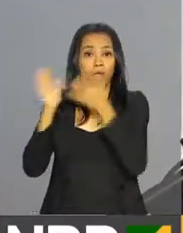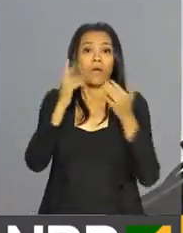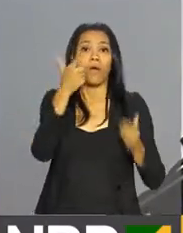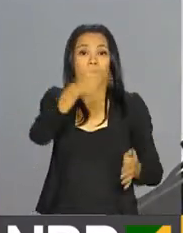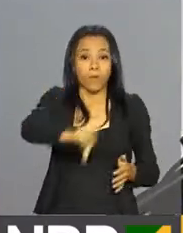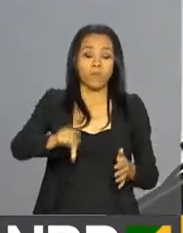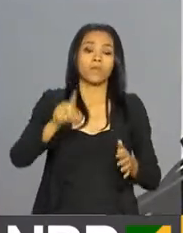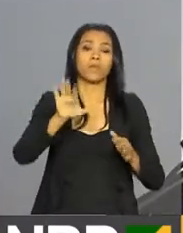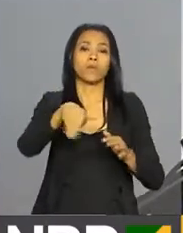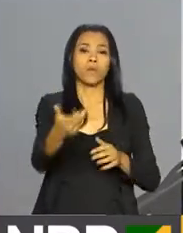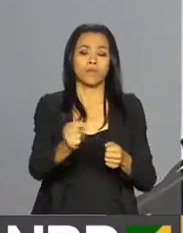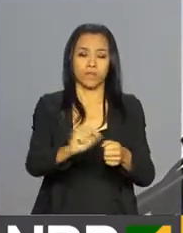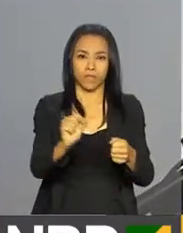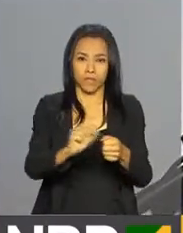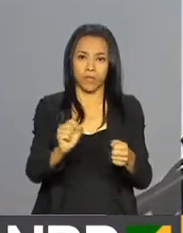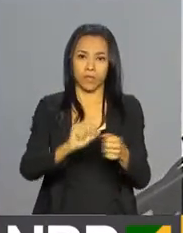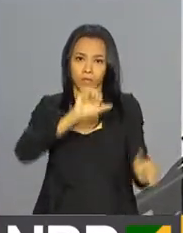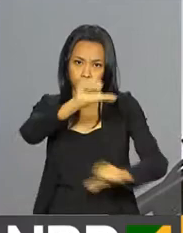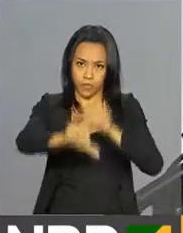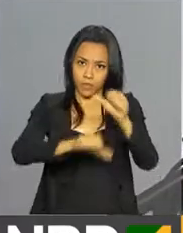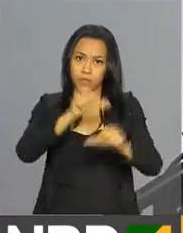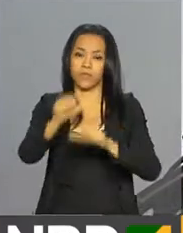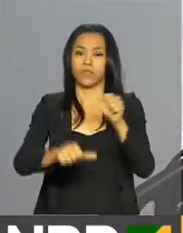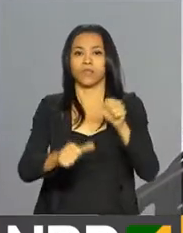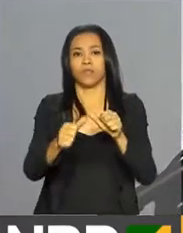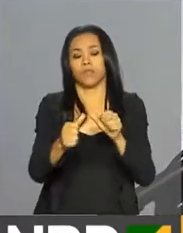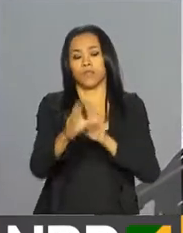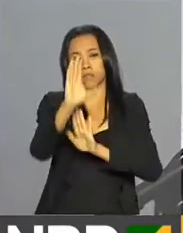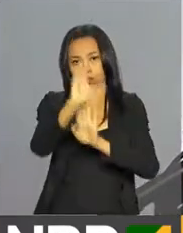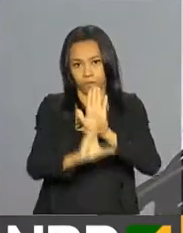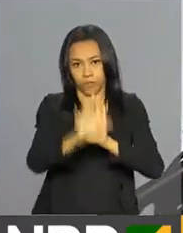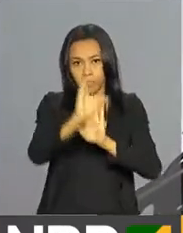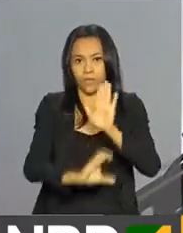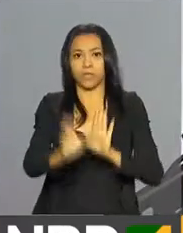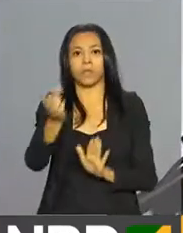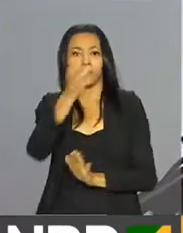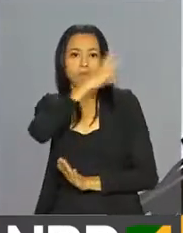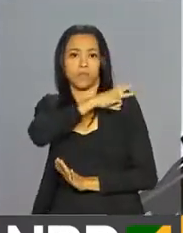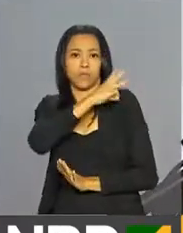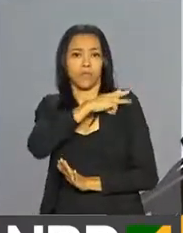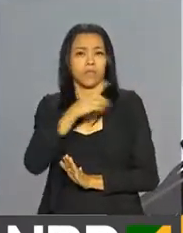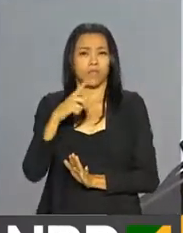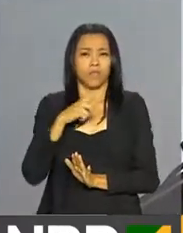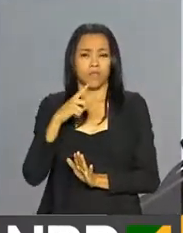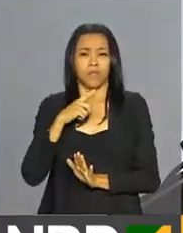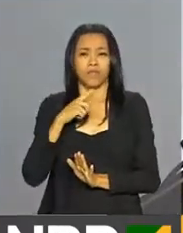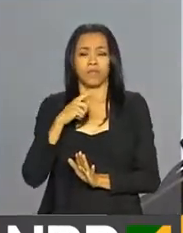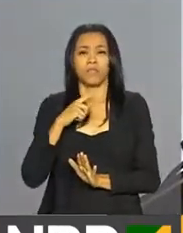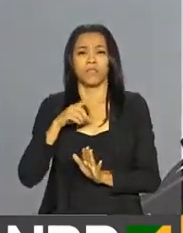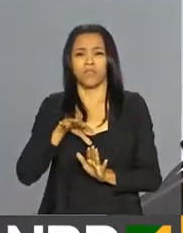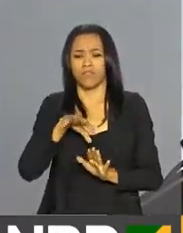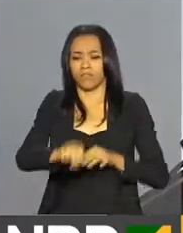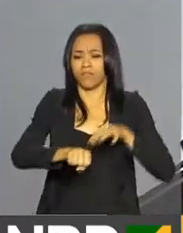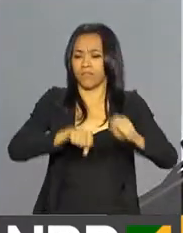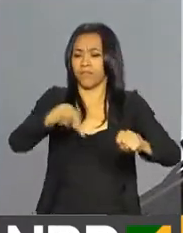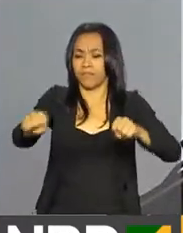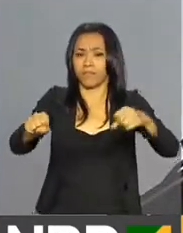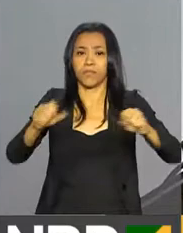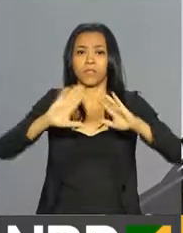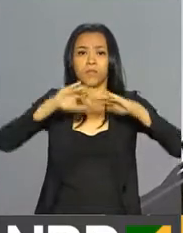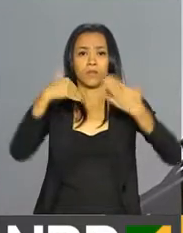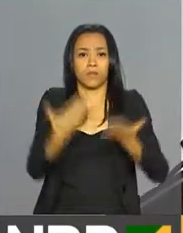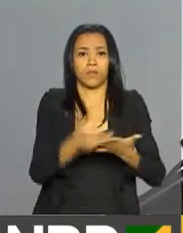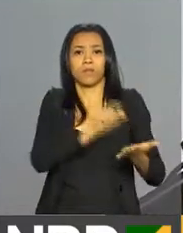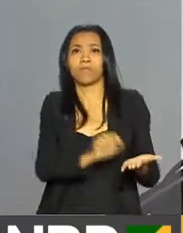senhoras quando fizemos a reforma do ensino médio eu me recordo que houve ocupações de escolas e eu aqui comigo eu